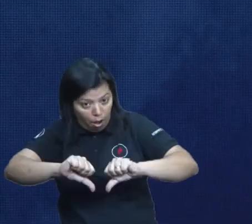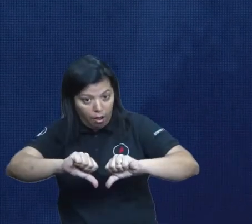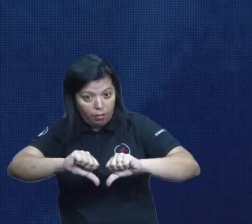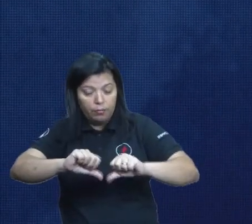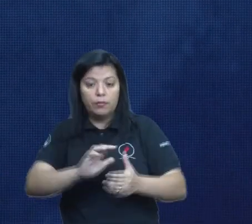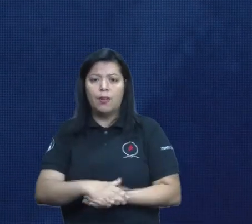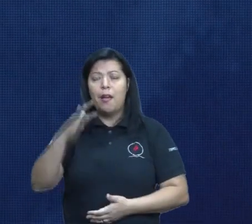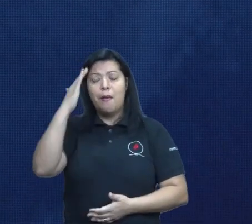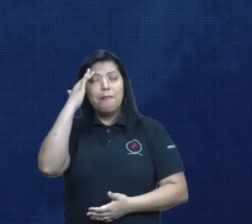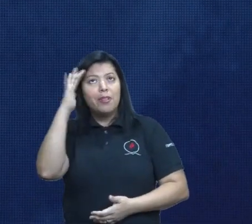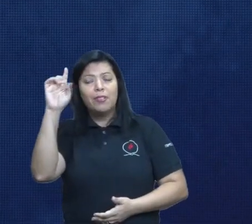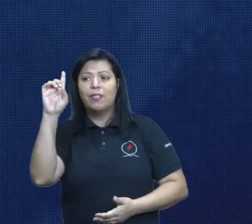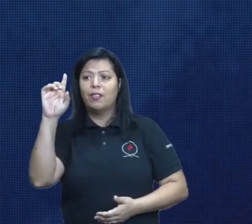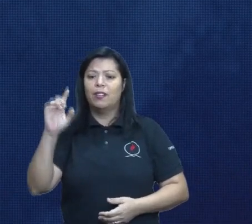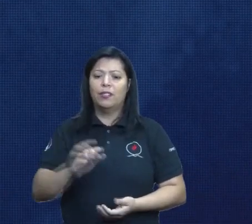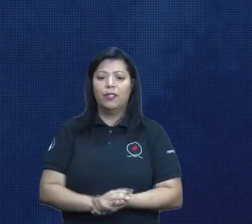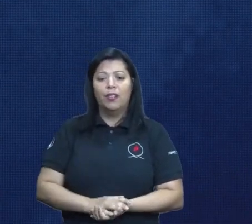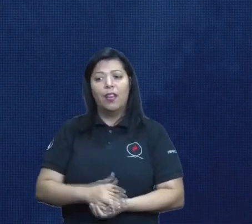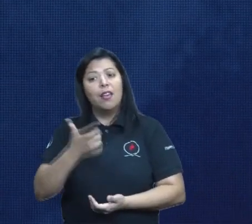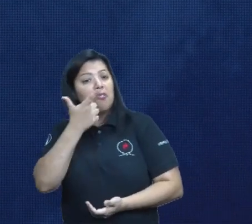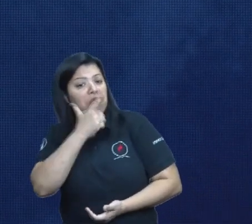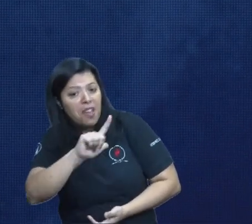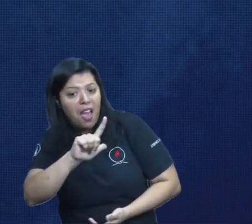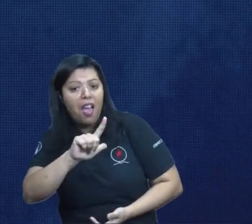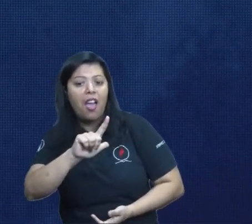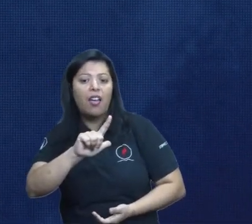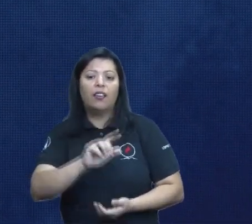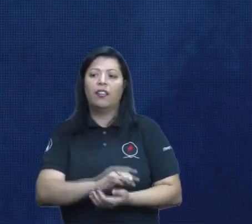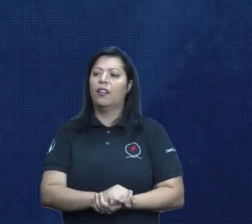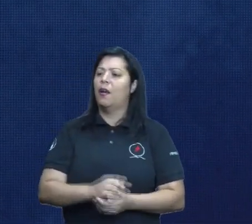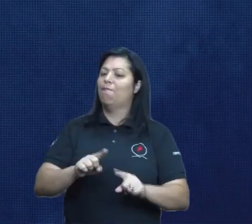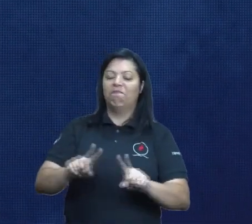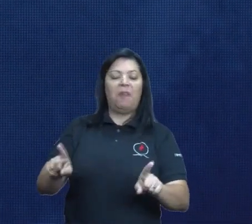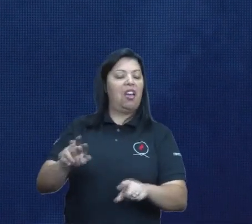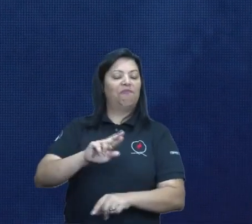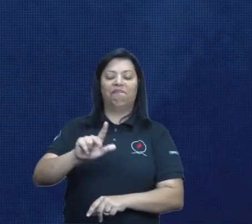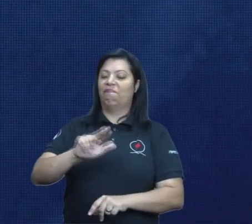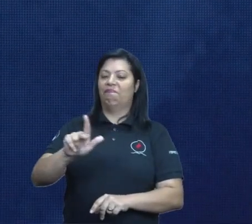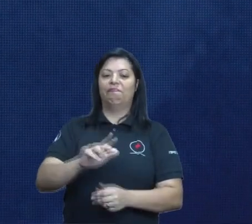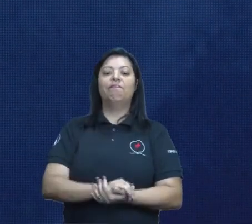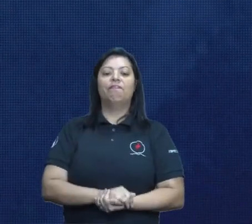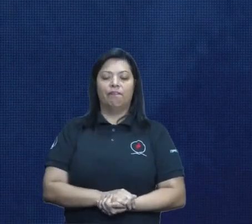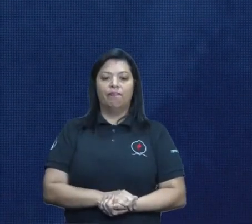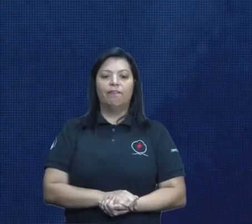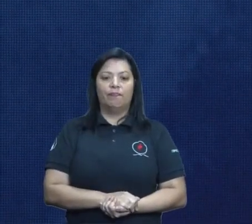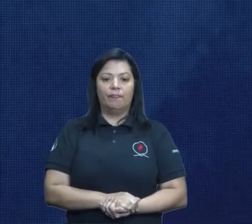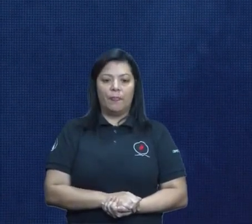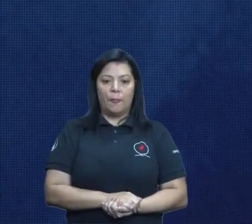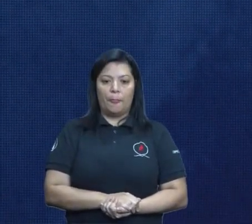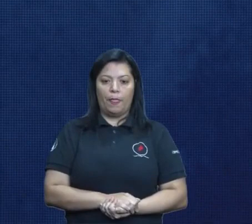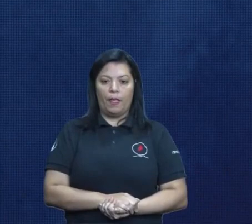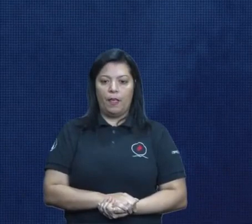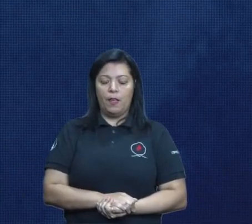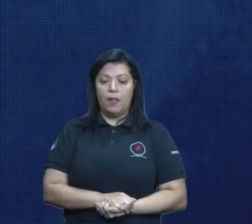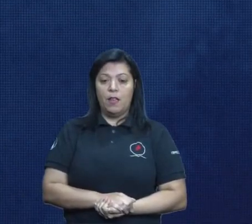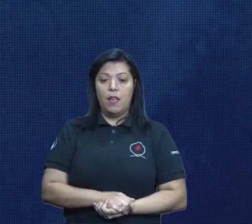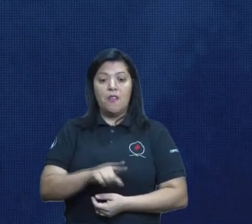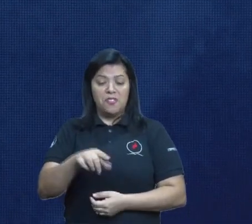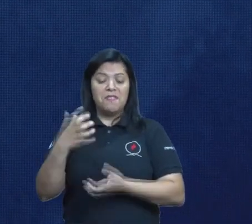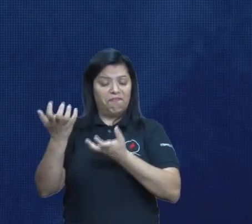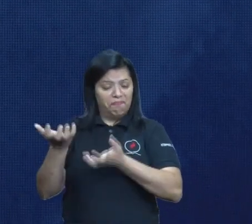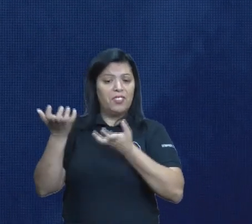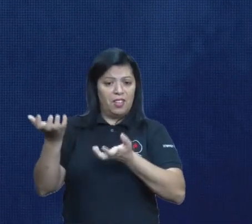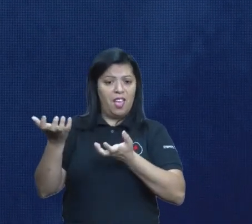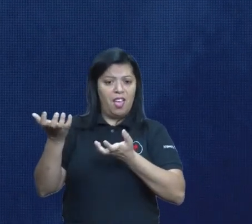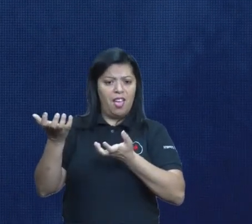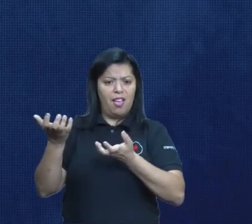e o senhor te diz Confia em mim eu posso fazer o que você não pode você quer entregar hoje a sua vida